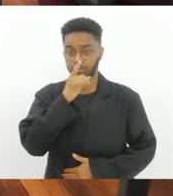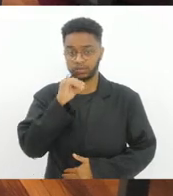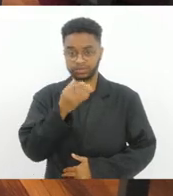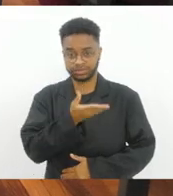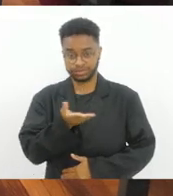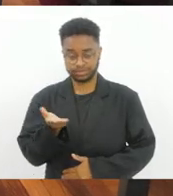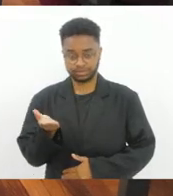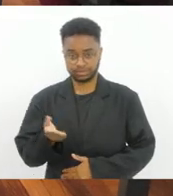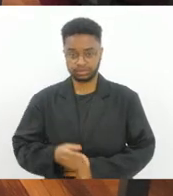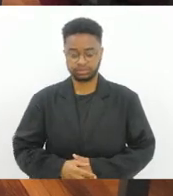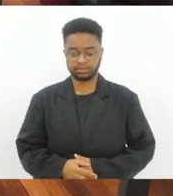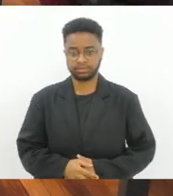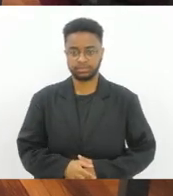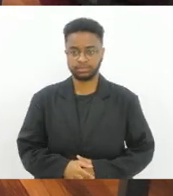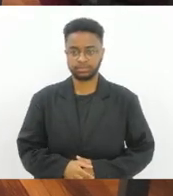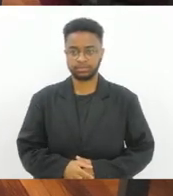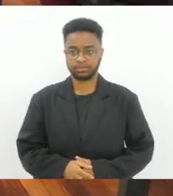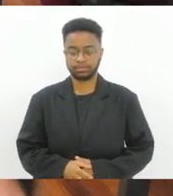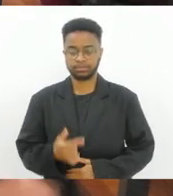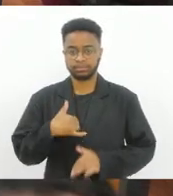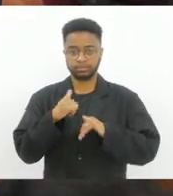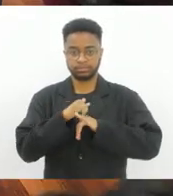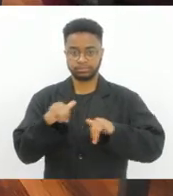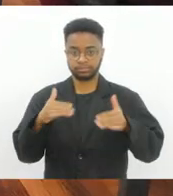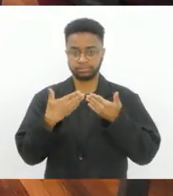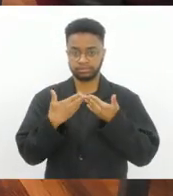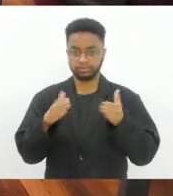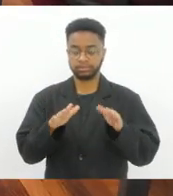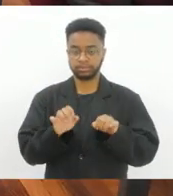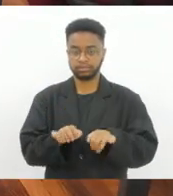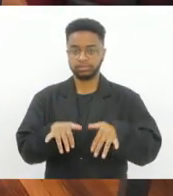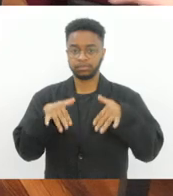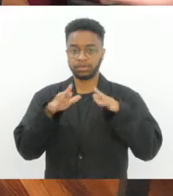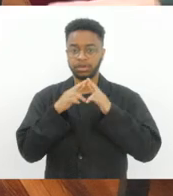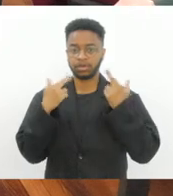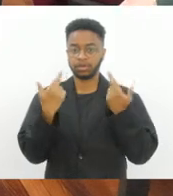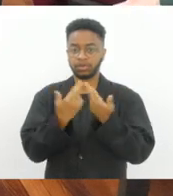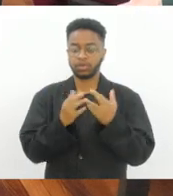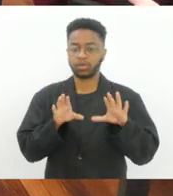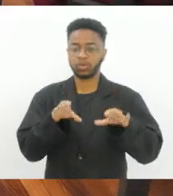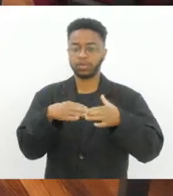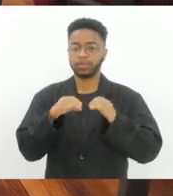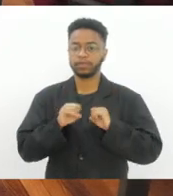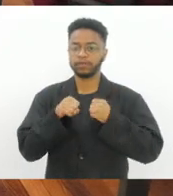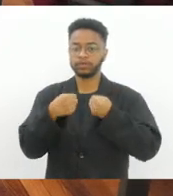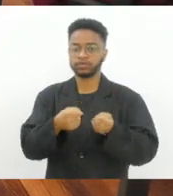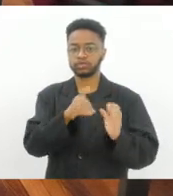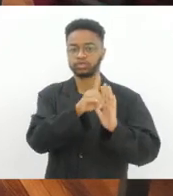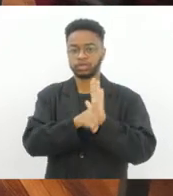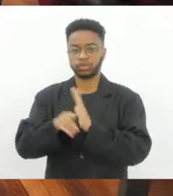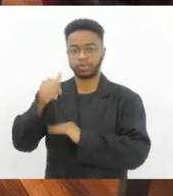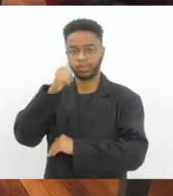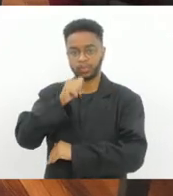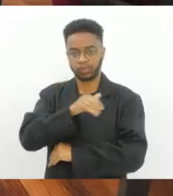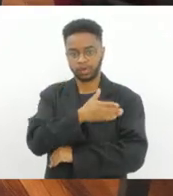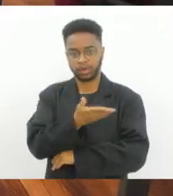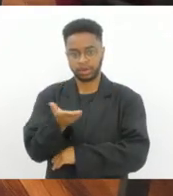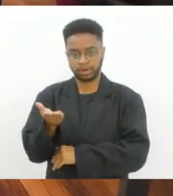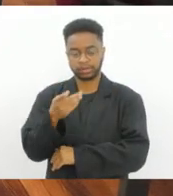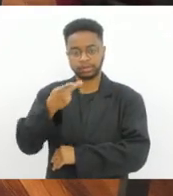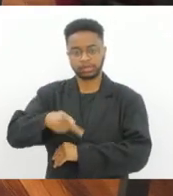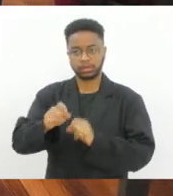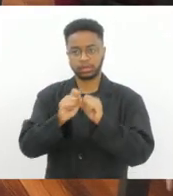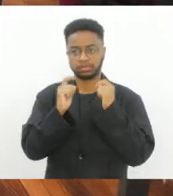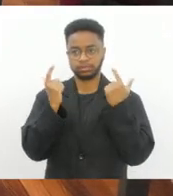dia, gente. Declaro aberta a audiência pública da Comissão de Defesa dos Direitos da Mulher da